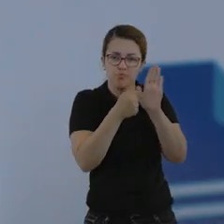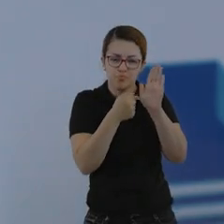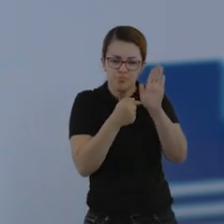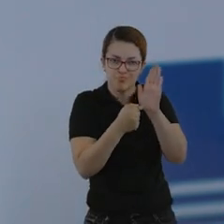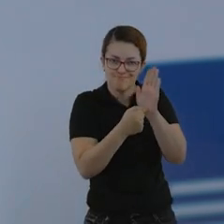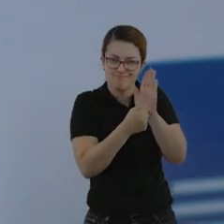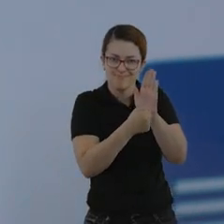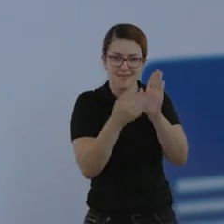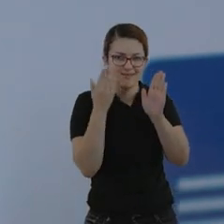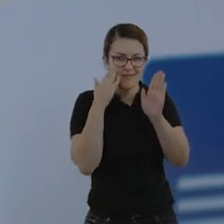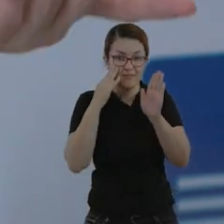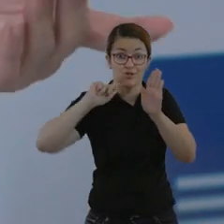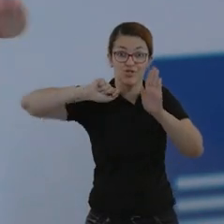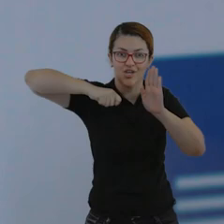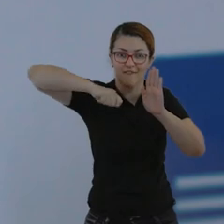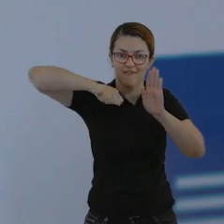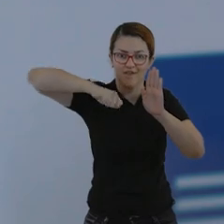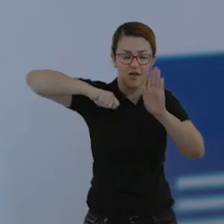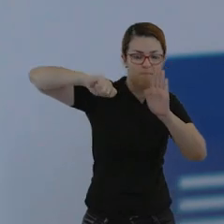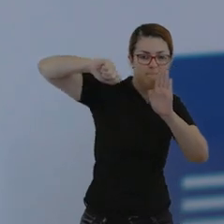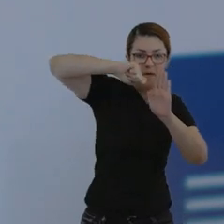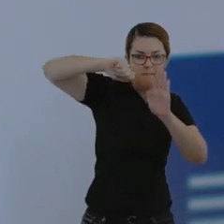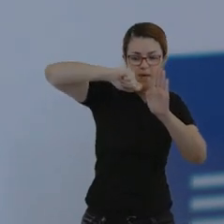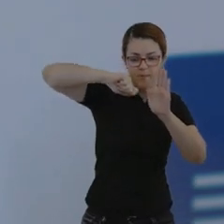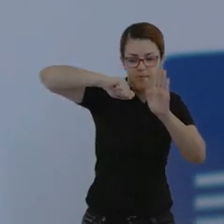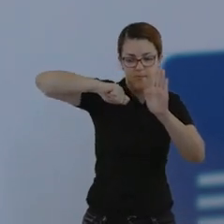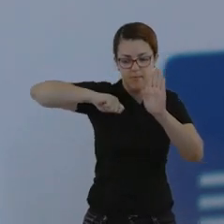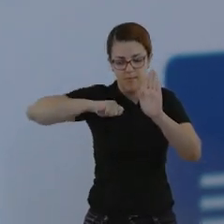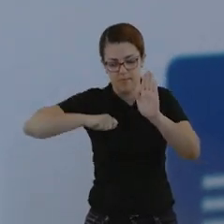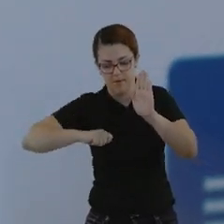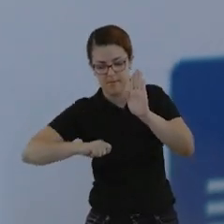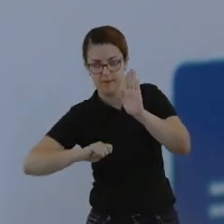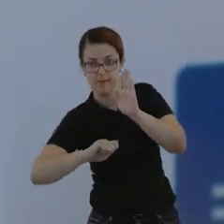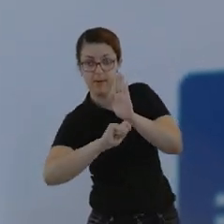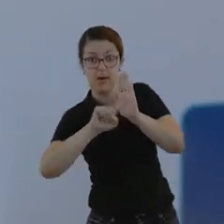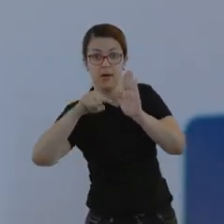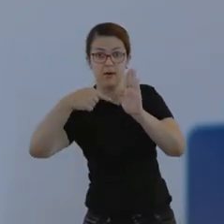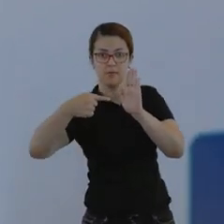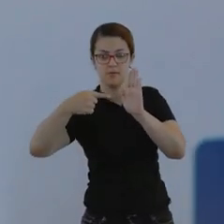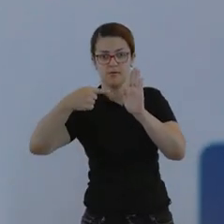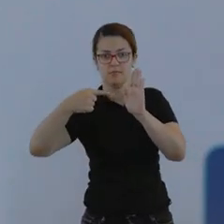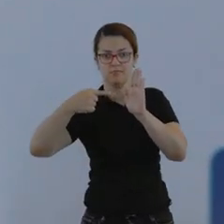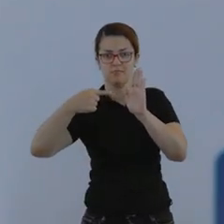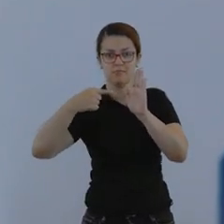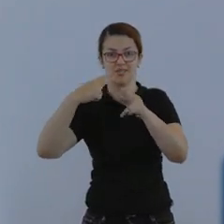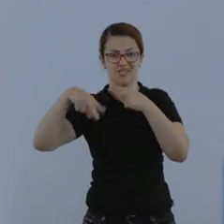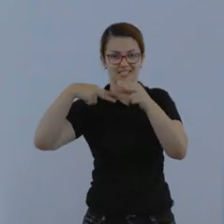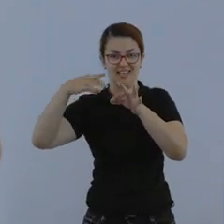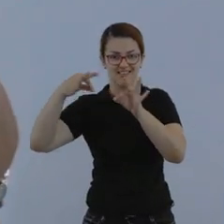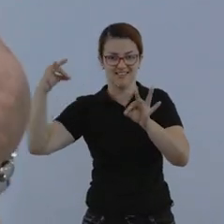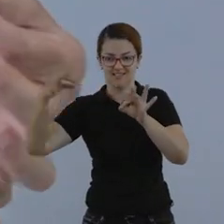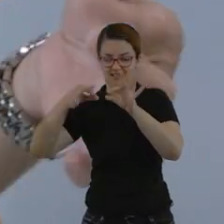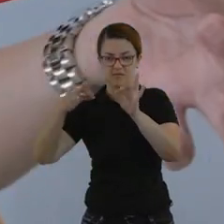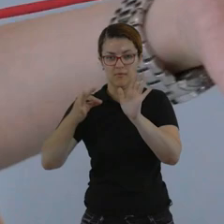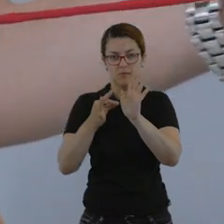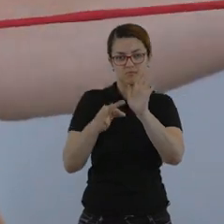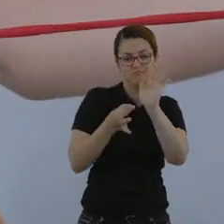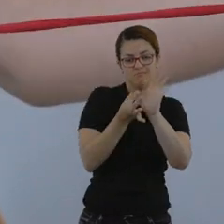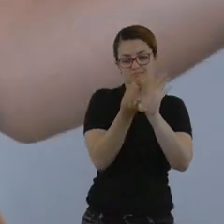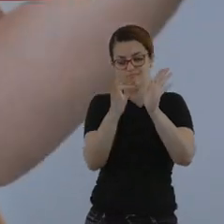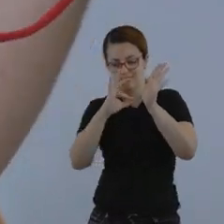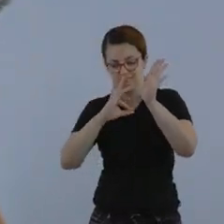própria chave de fenda, que vocês também devem ter em casa, e deixa a criança alinhavar com um cadarço de tênis. Né? Ele